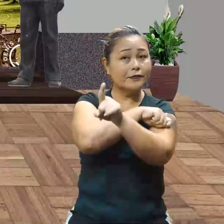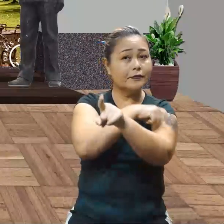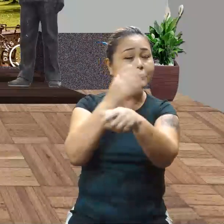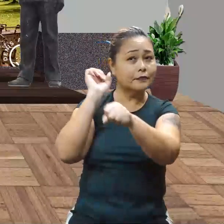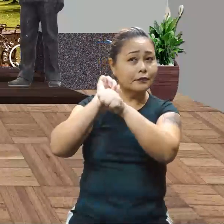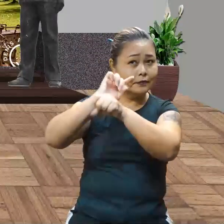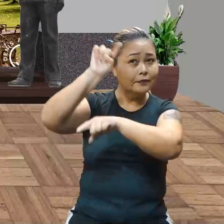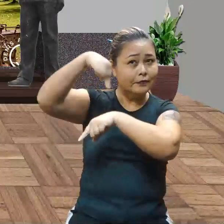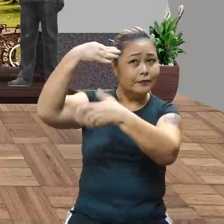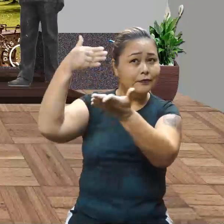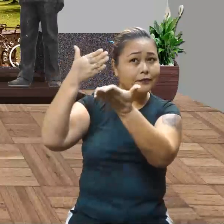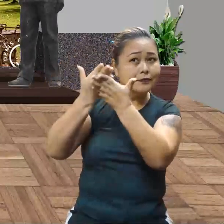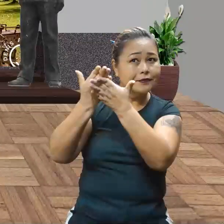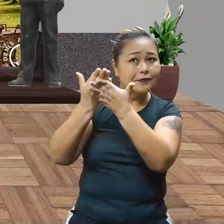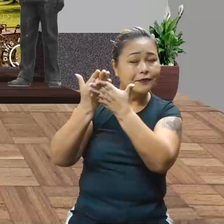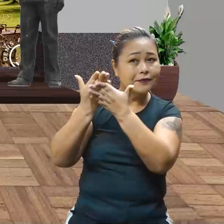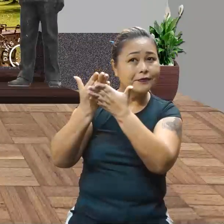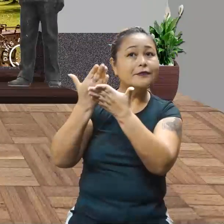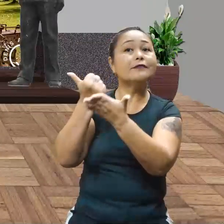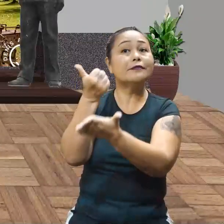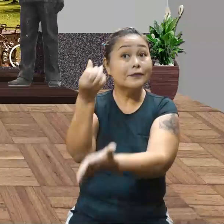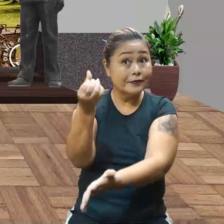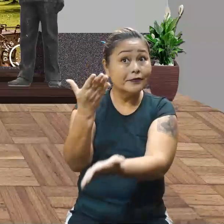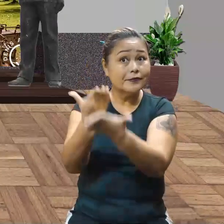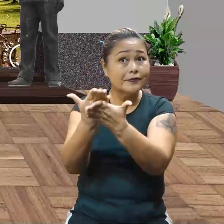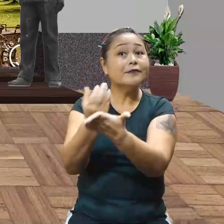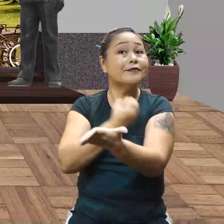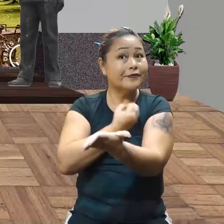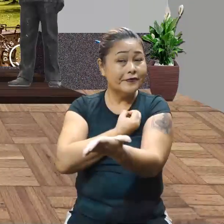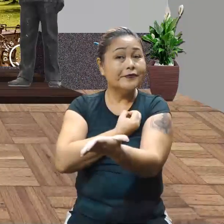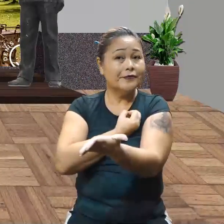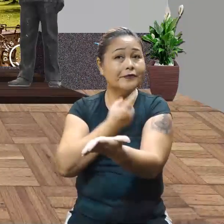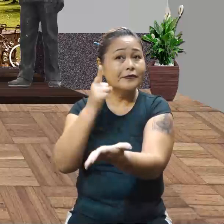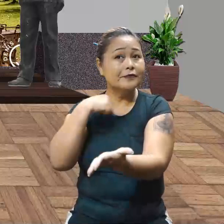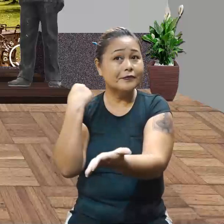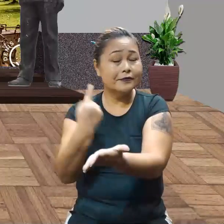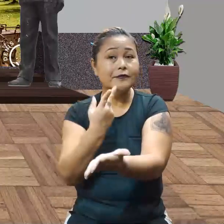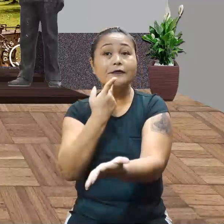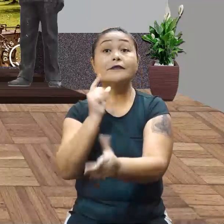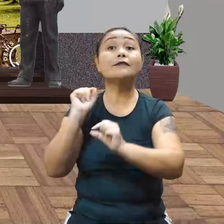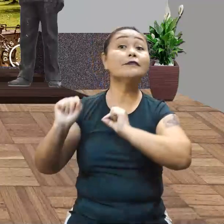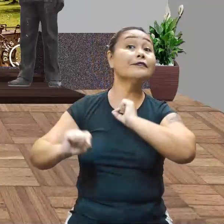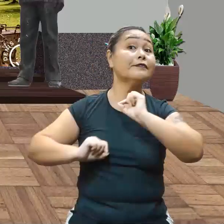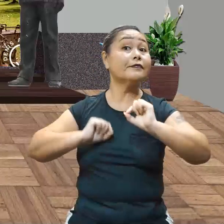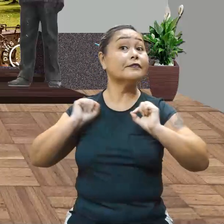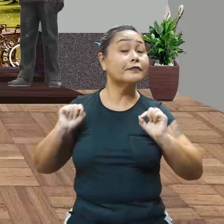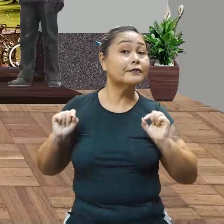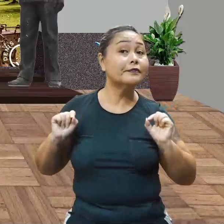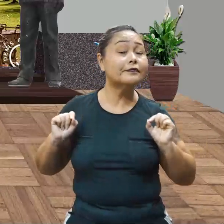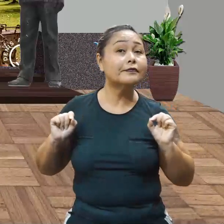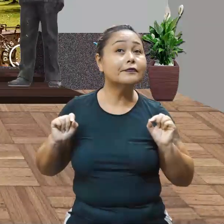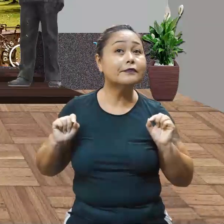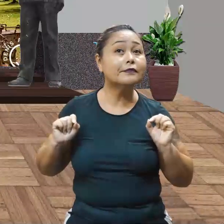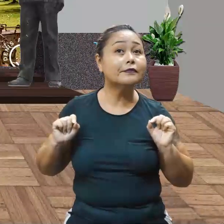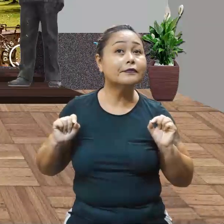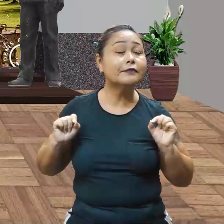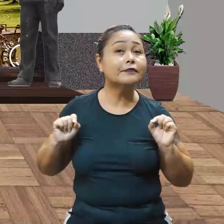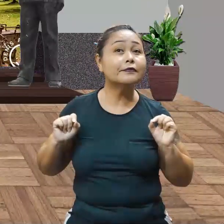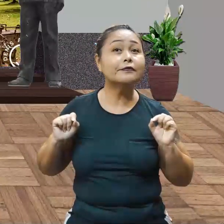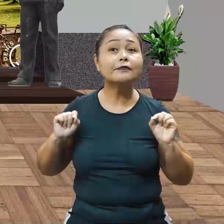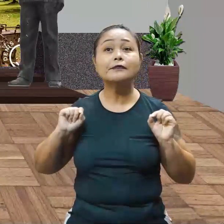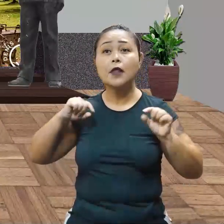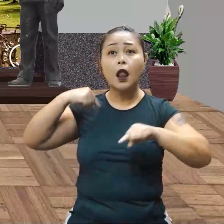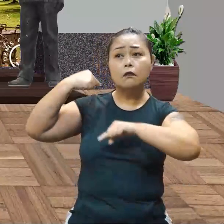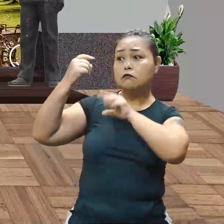espero vocês na próxima aula. Na aula 16, nós iremos falar, sabe de quê? Do